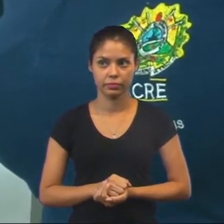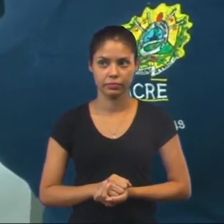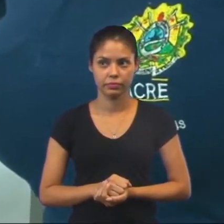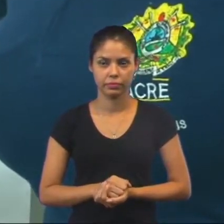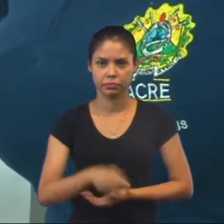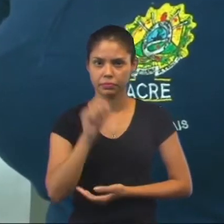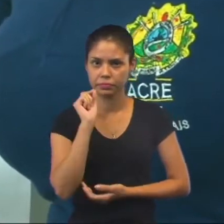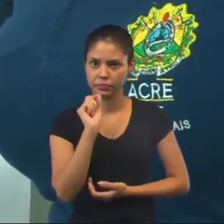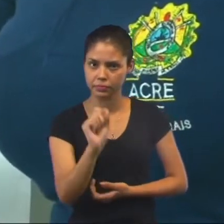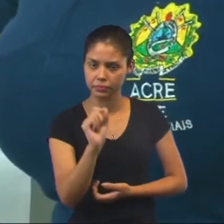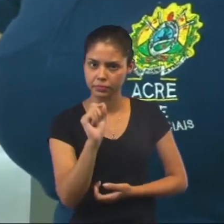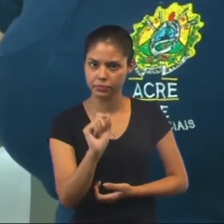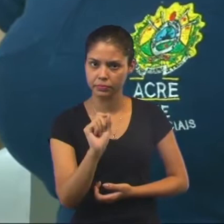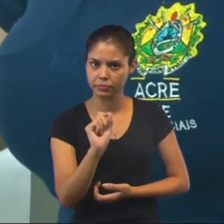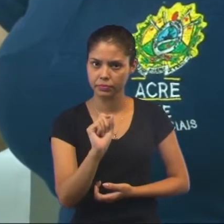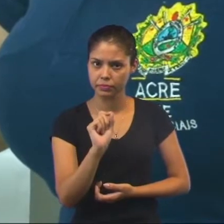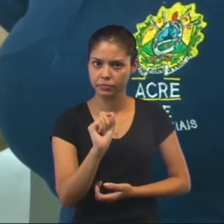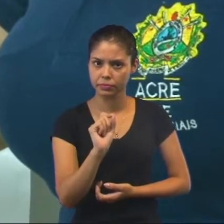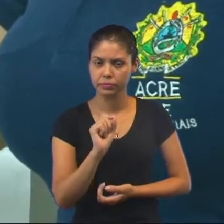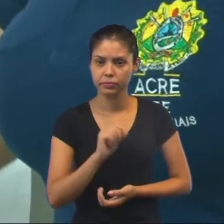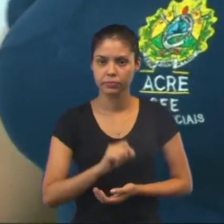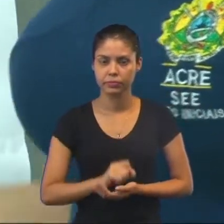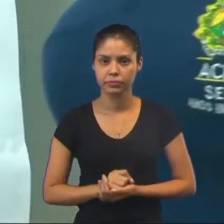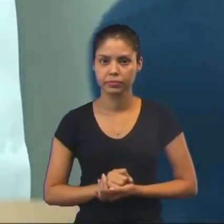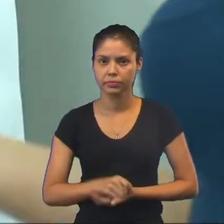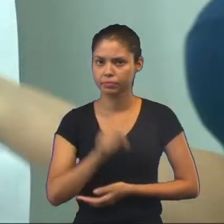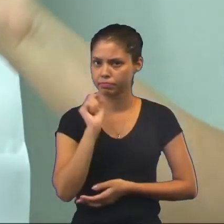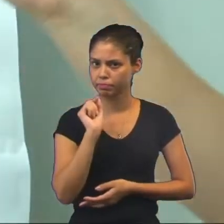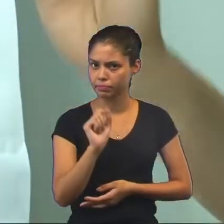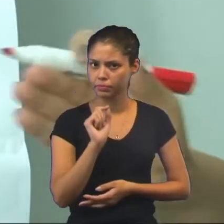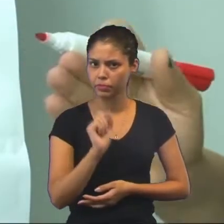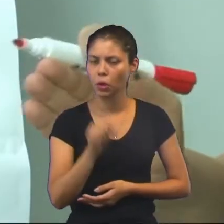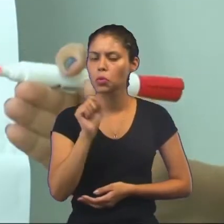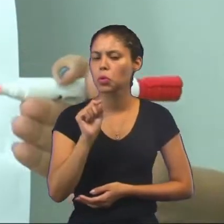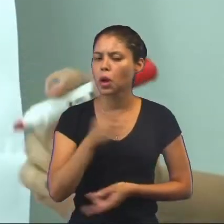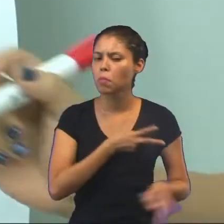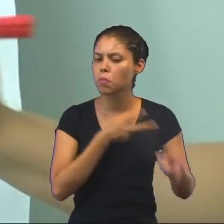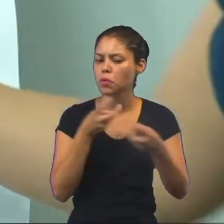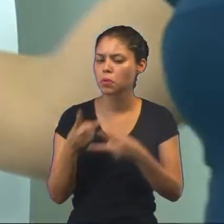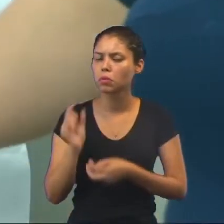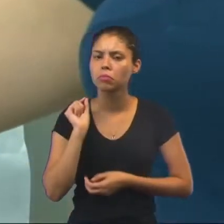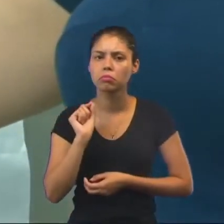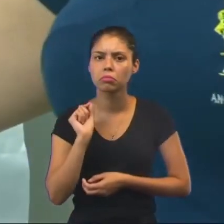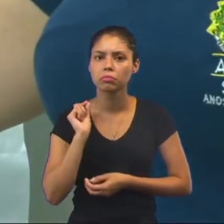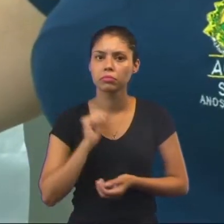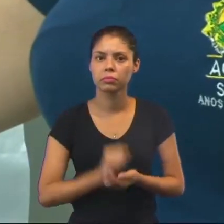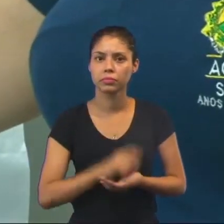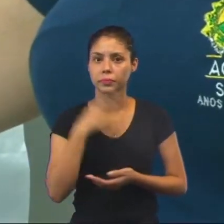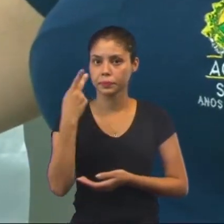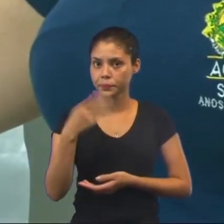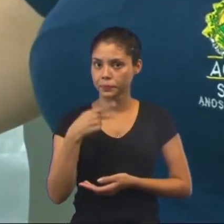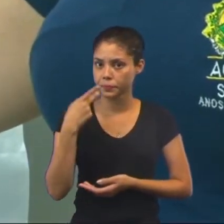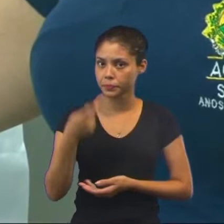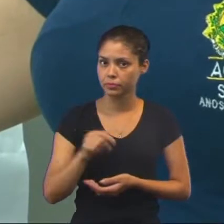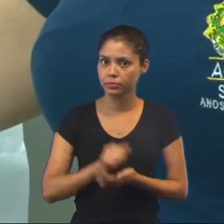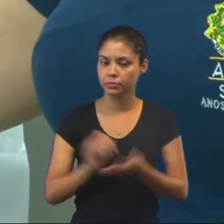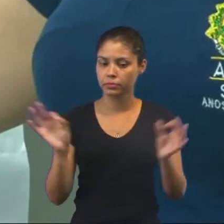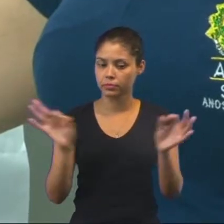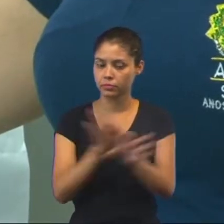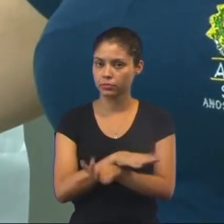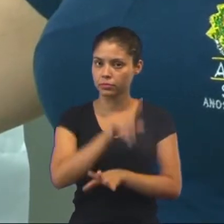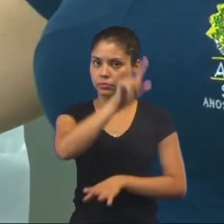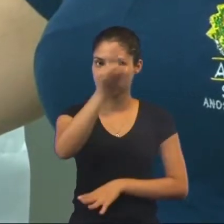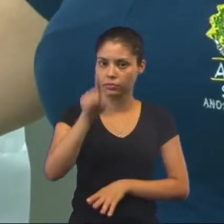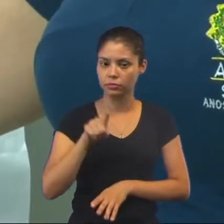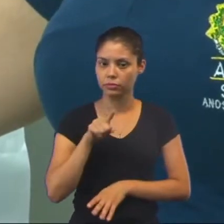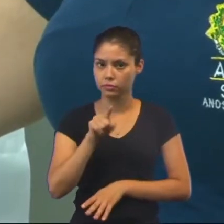O que é? O pai está perguntando para ele. O que é? O que vocês estão percebendo aqui? Essa fala, ela se encerra com um